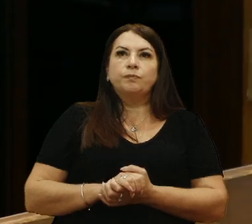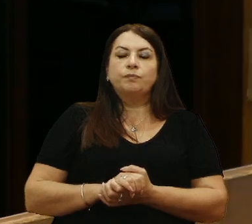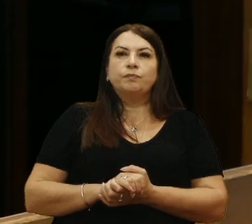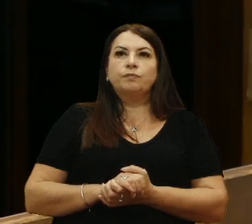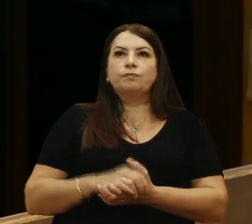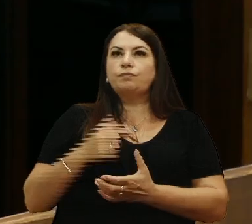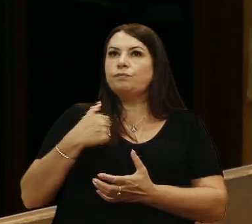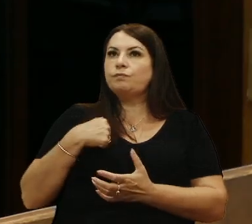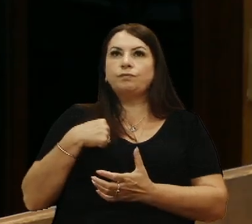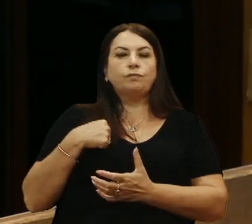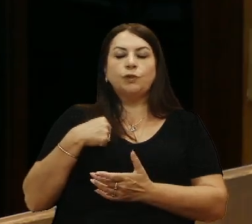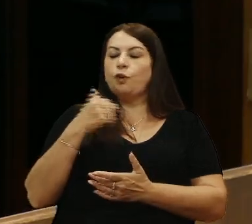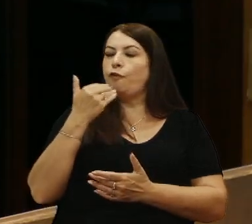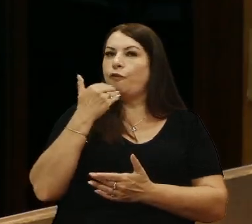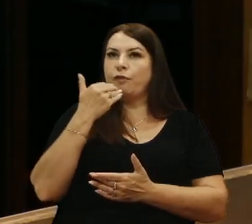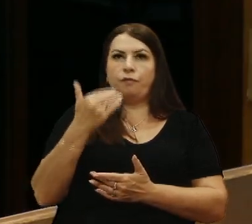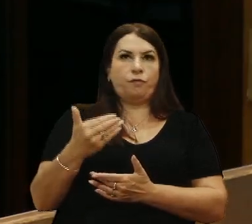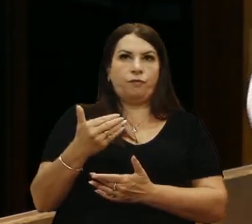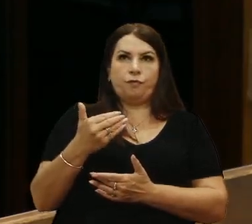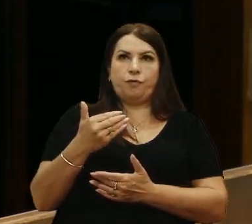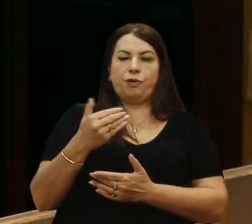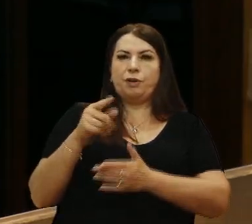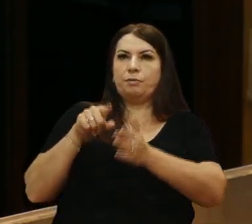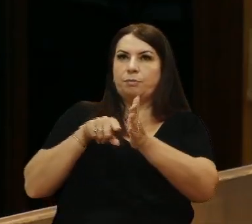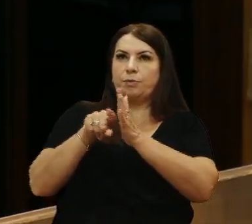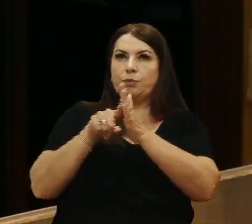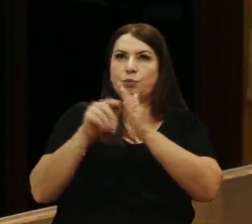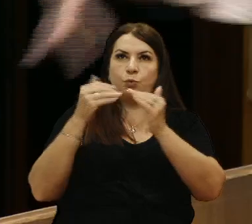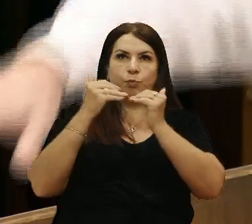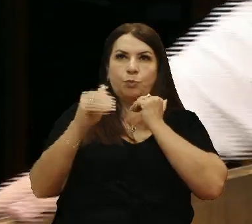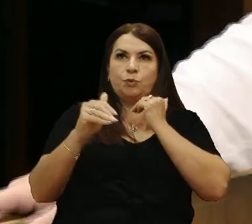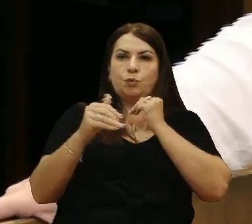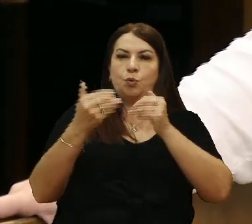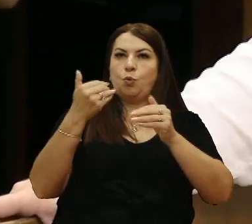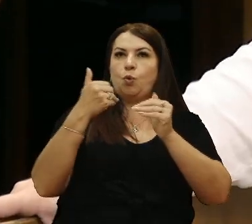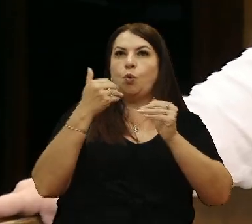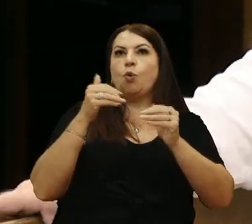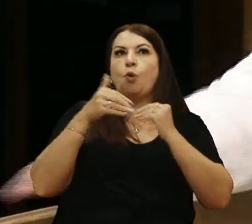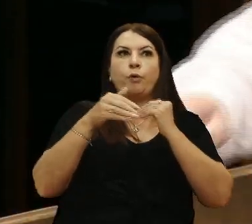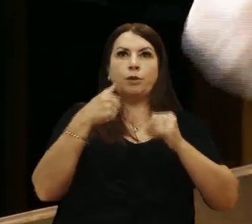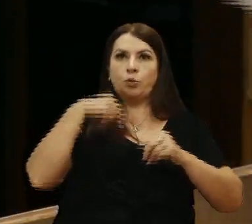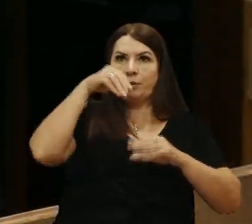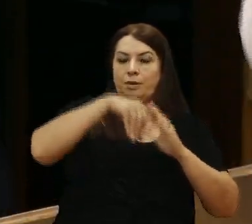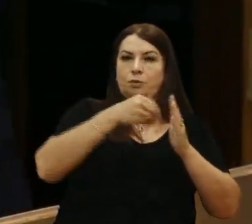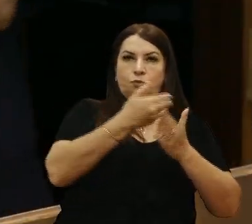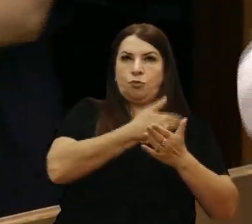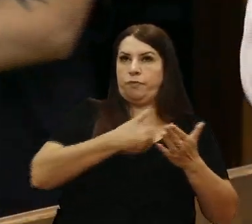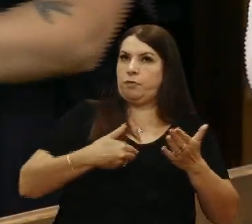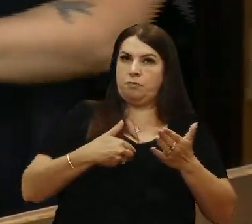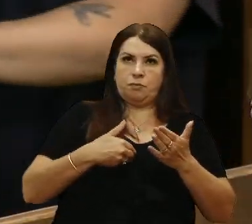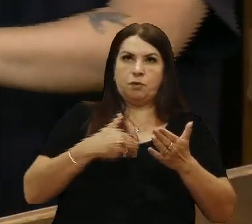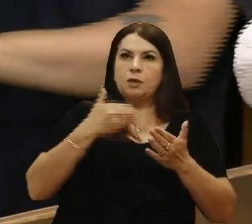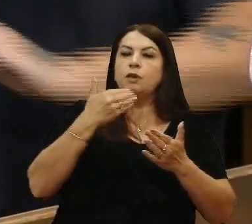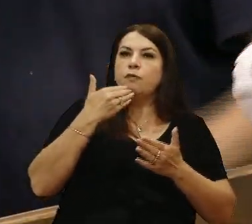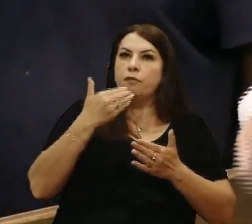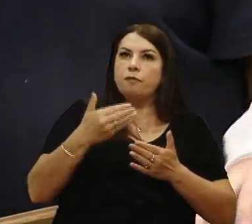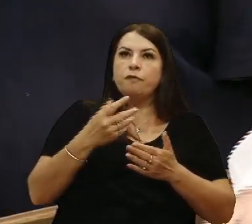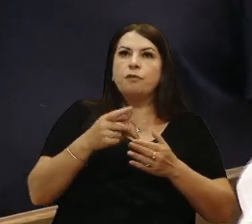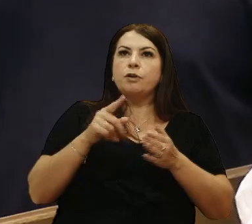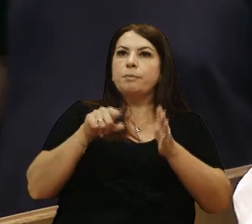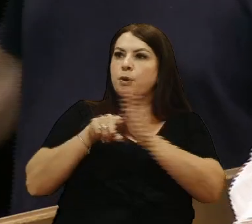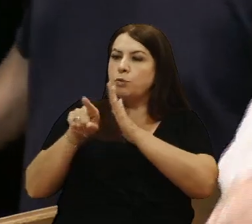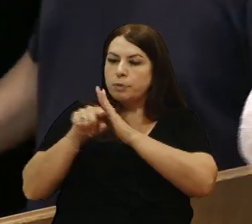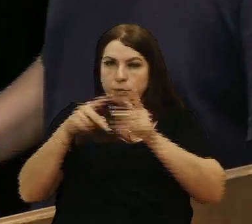E eu não sou a favor da consulta quando eu estou na oposição e sou contra quando eu estou no governo. Eu sou a favor de consulta todo o